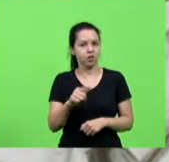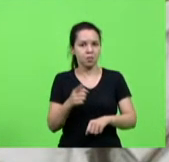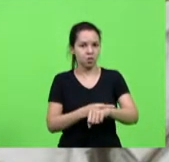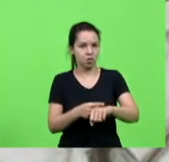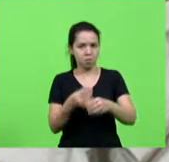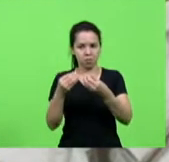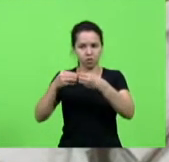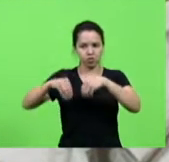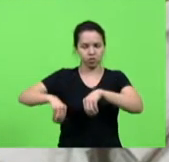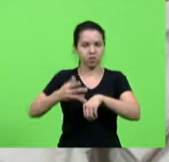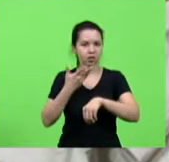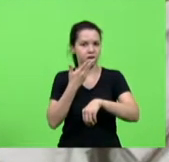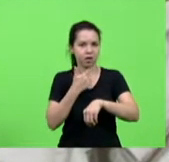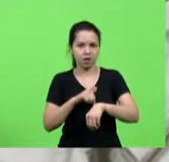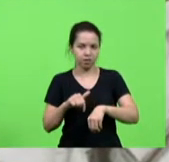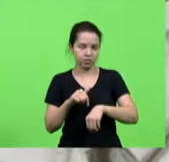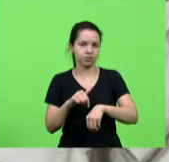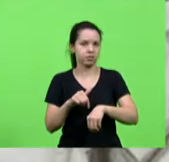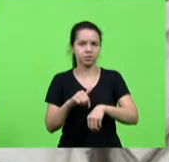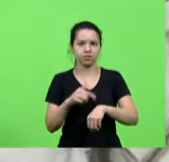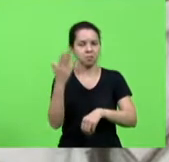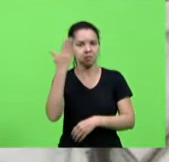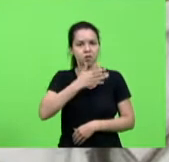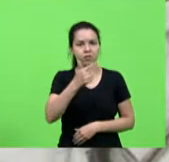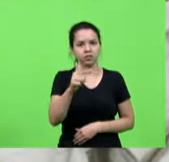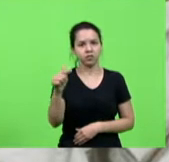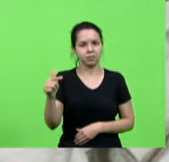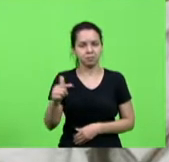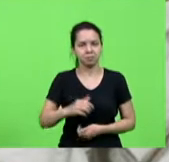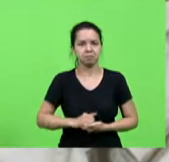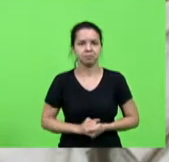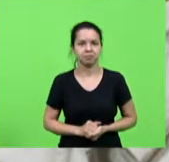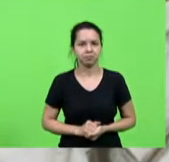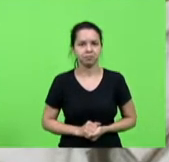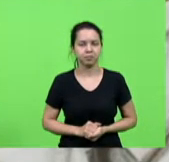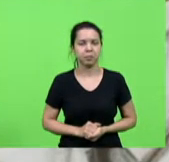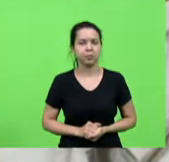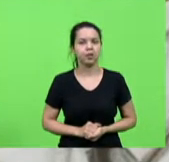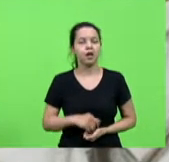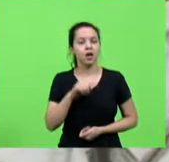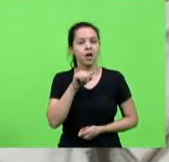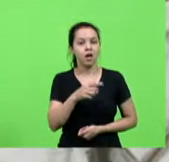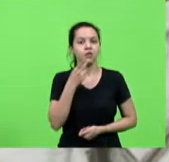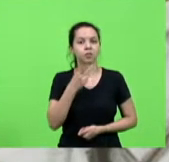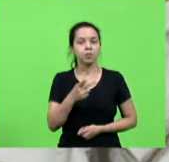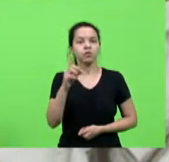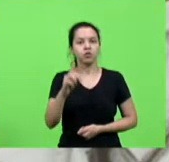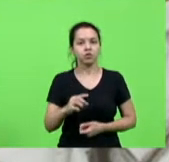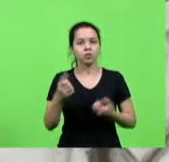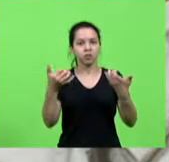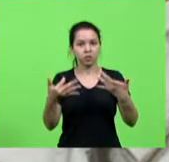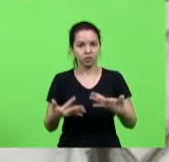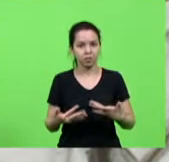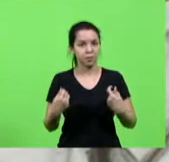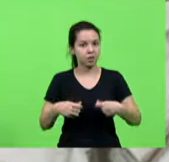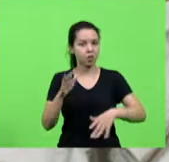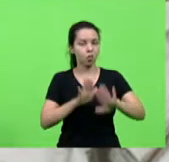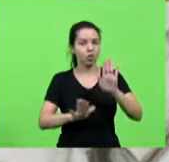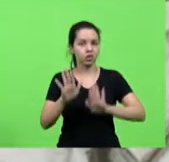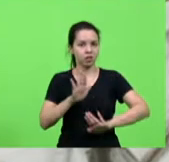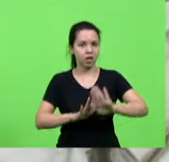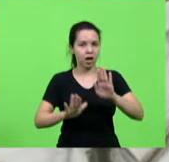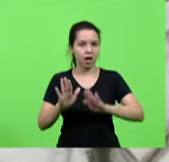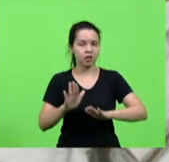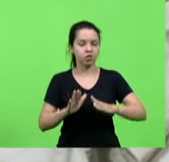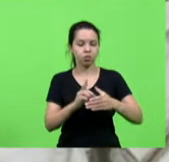prejudicial às crianças. Olha o próximo slide, por favor. Do ponto de vista dos direitos, seria necessário cuidado extremo para evitar a exclusão de crianças